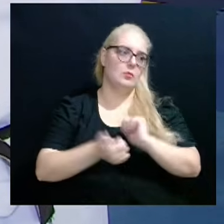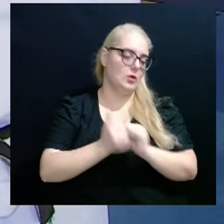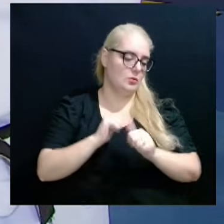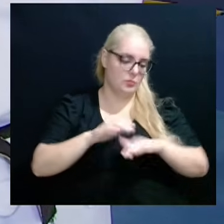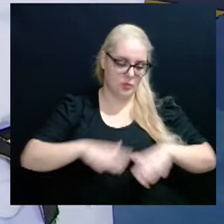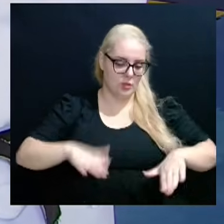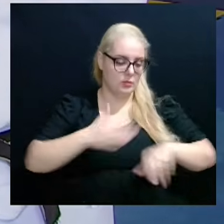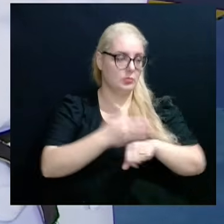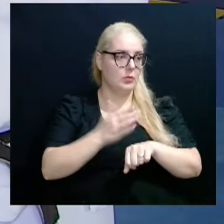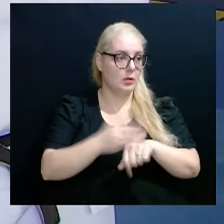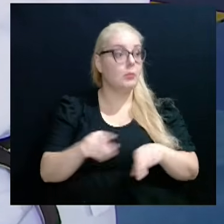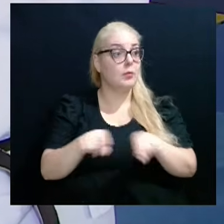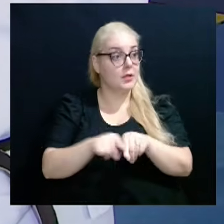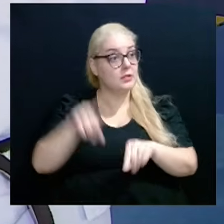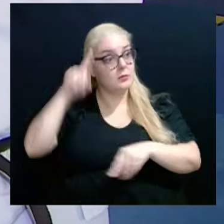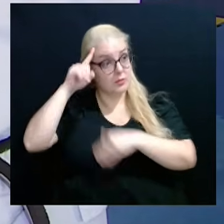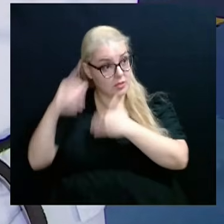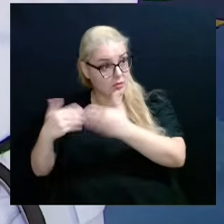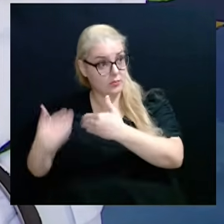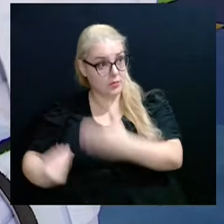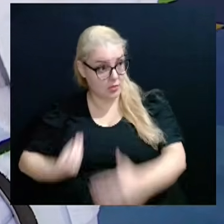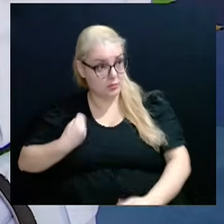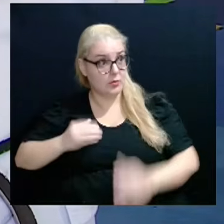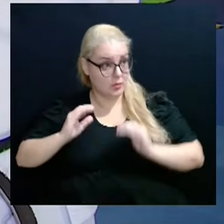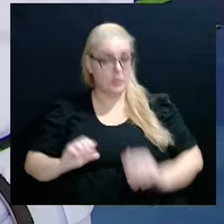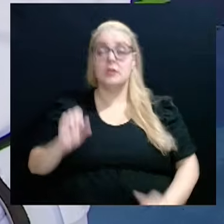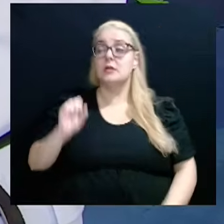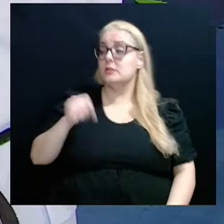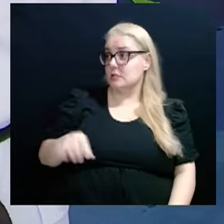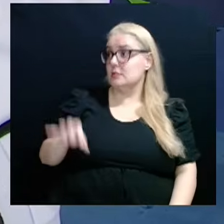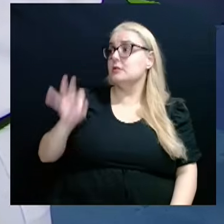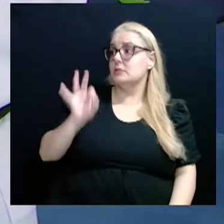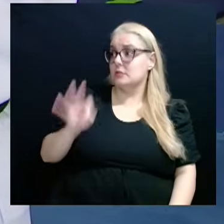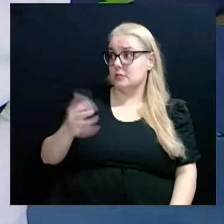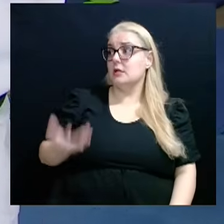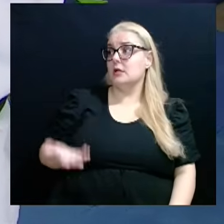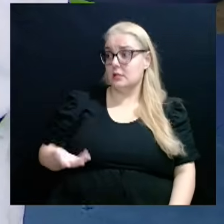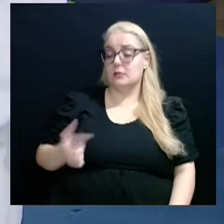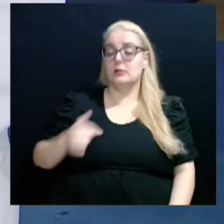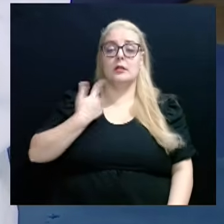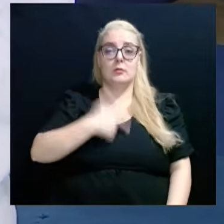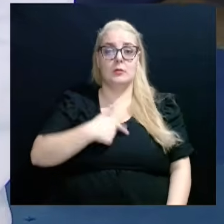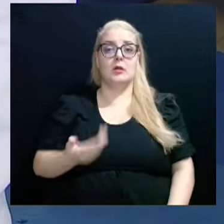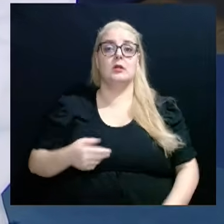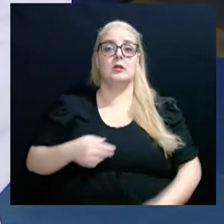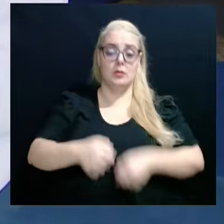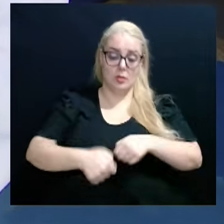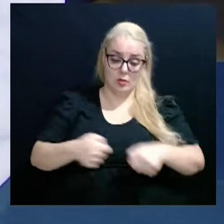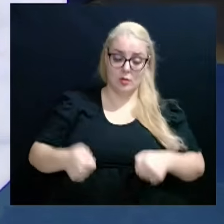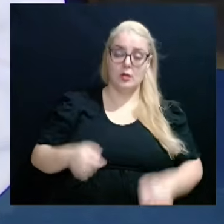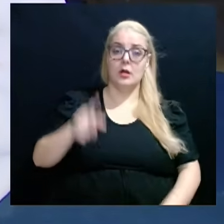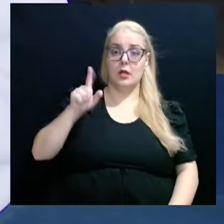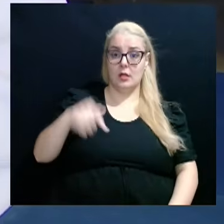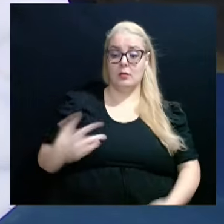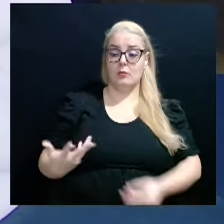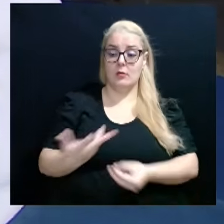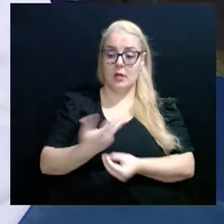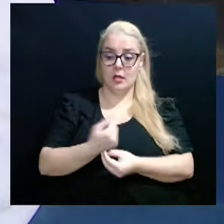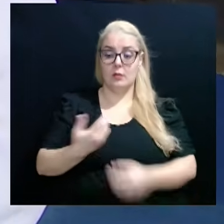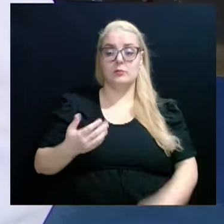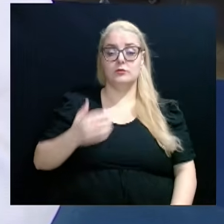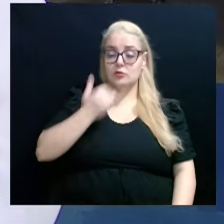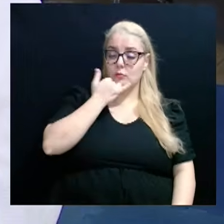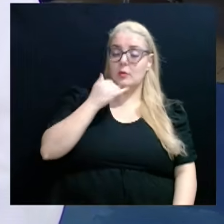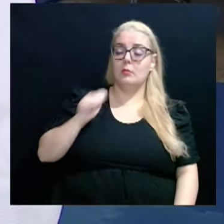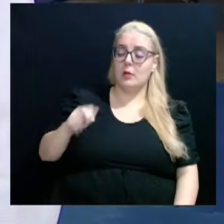questão comportamental mesmo, né? Comportamental, com certeza. Então, por isso a gente fala que o judô é a arte marcial limpa, né? Que a gente procura